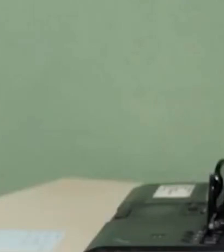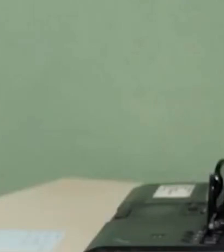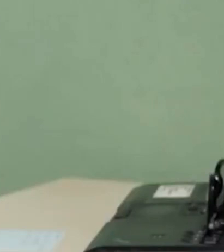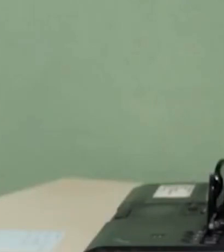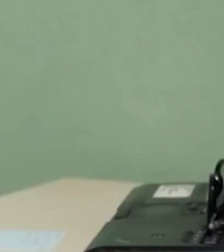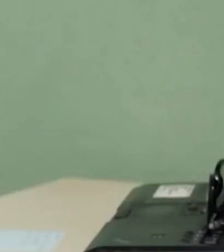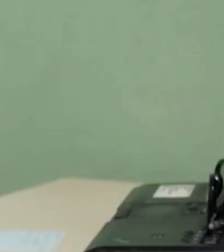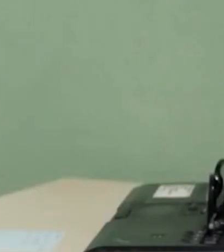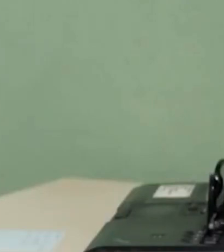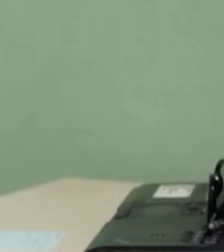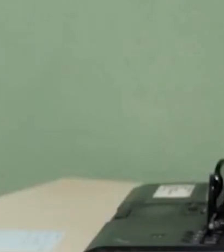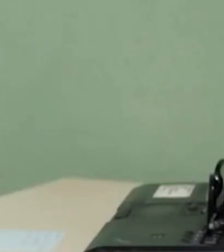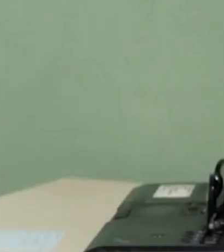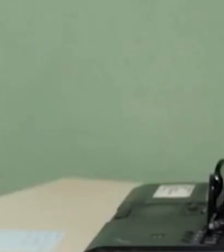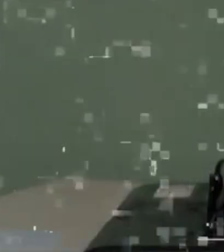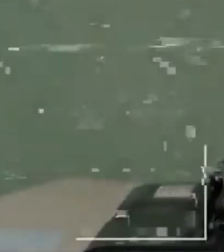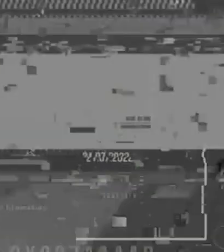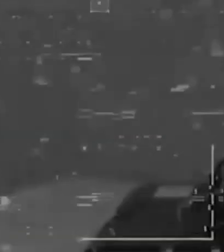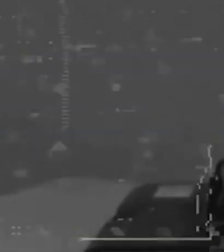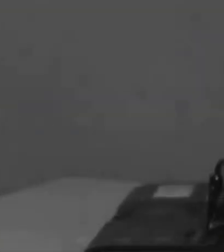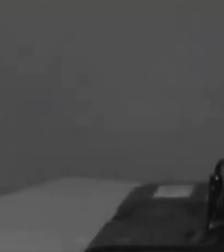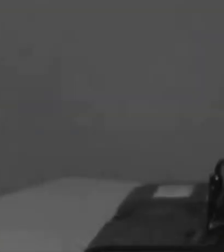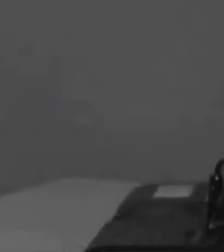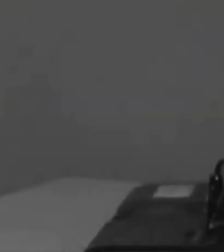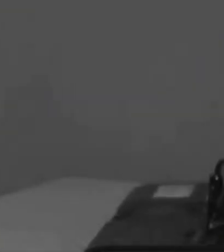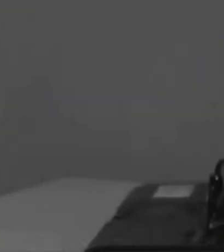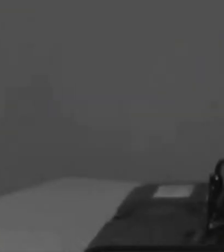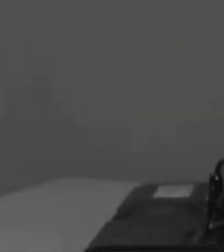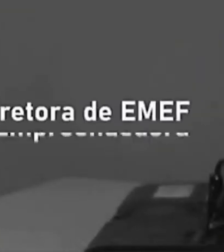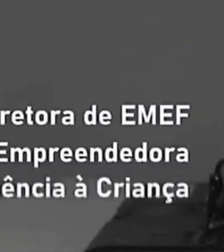mim uma lacuna há mais de 3 ou 4 décadas.